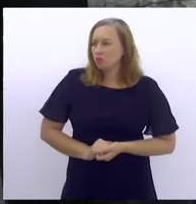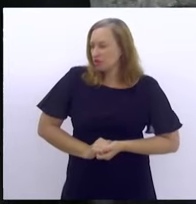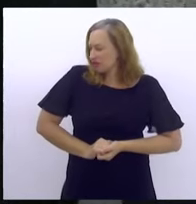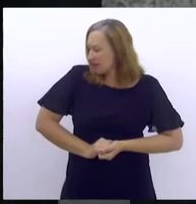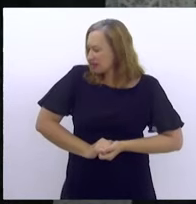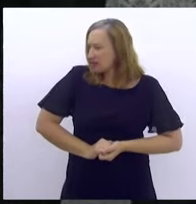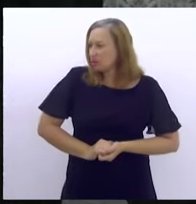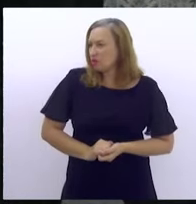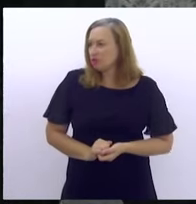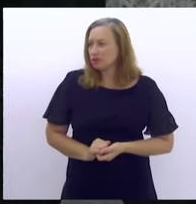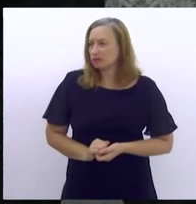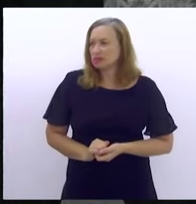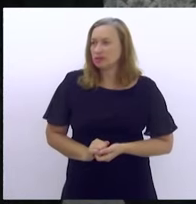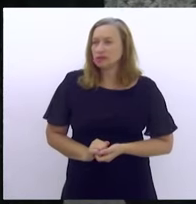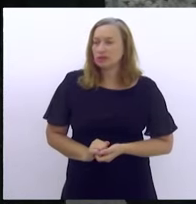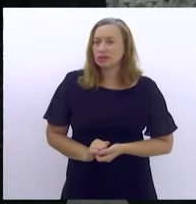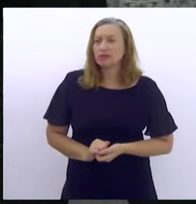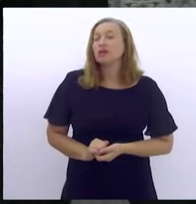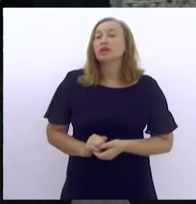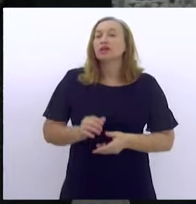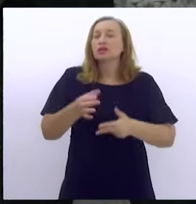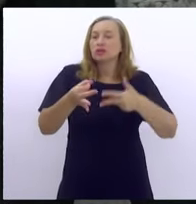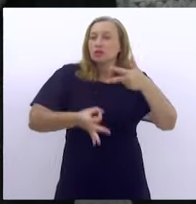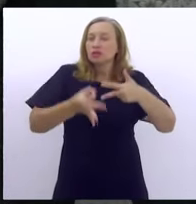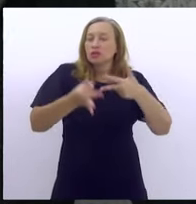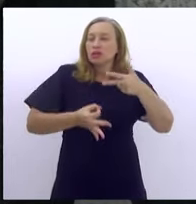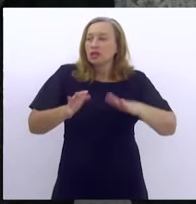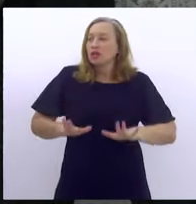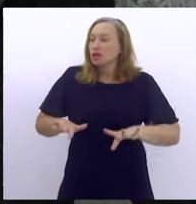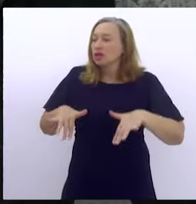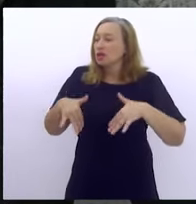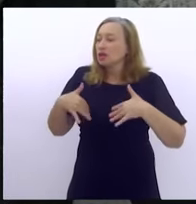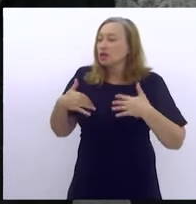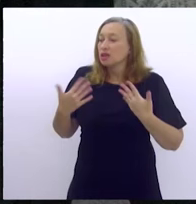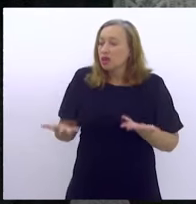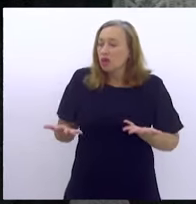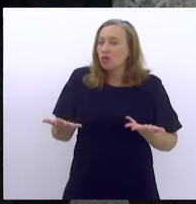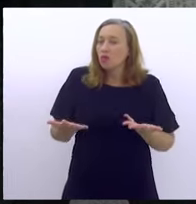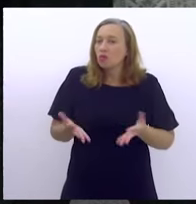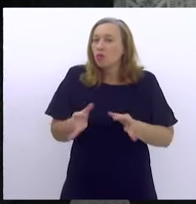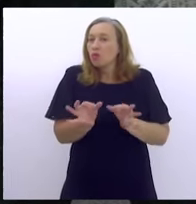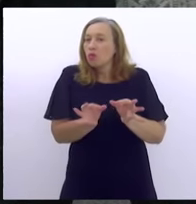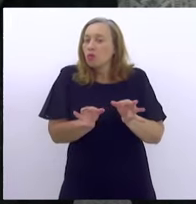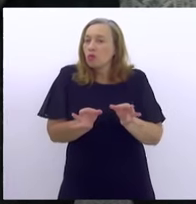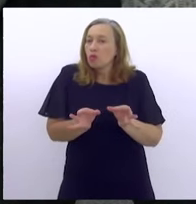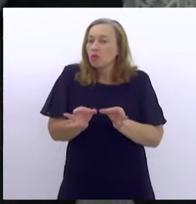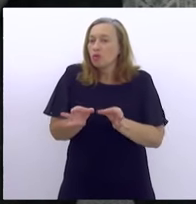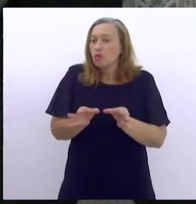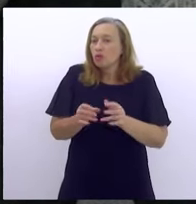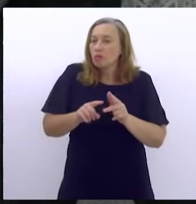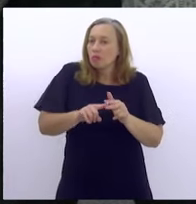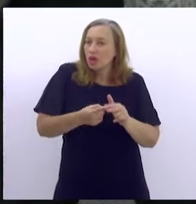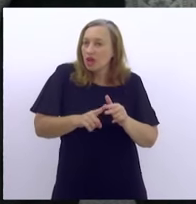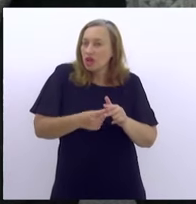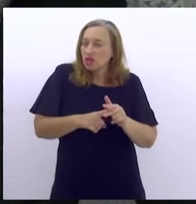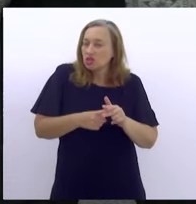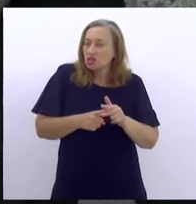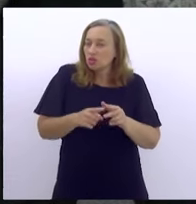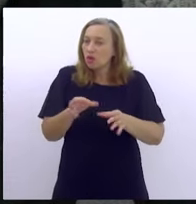sobre organização judiciária. Então, quando eles mexem na organização judiciária e